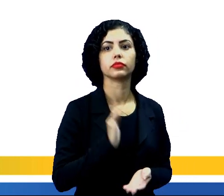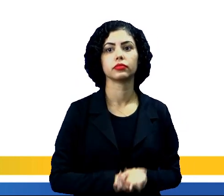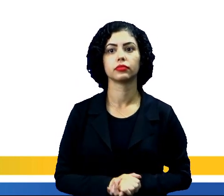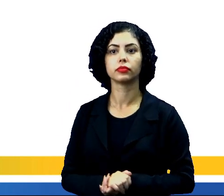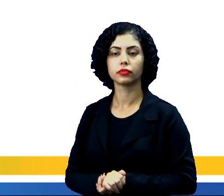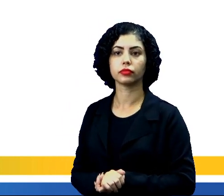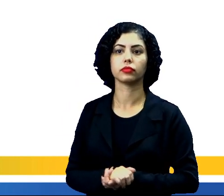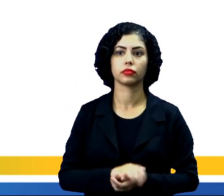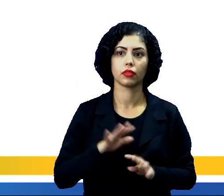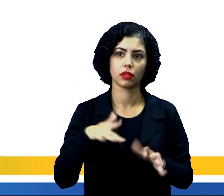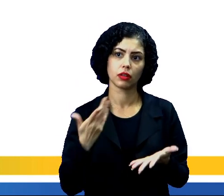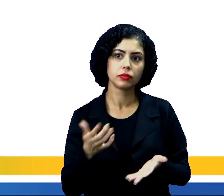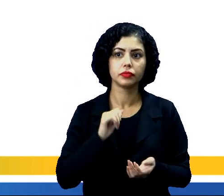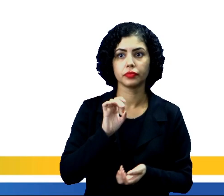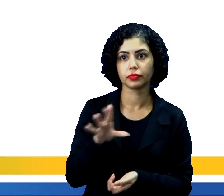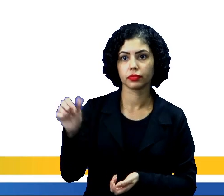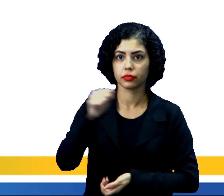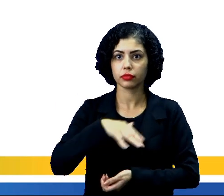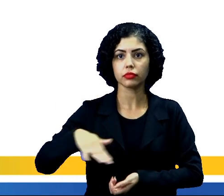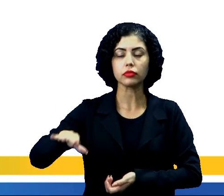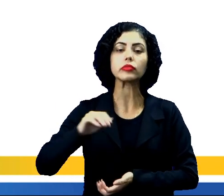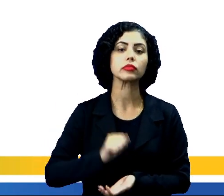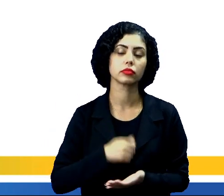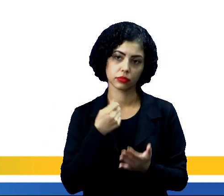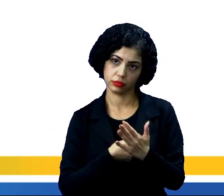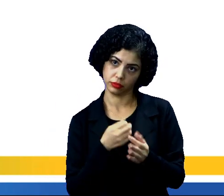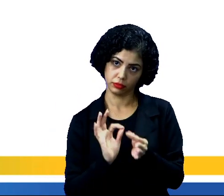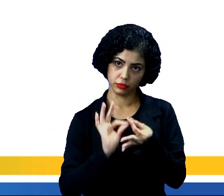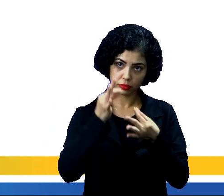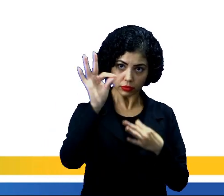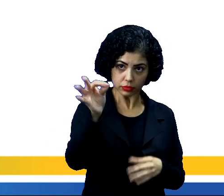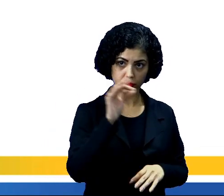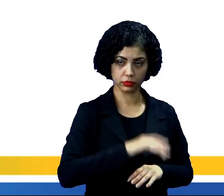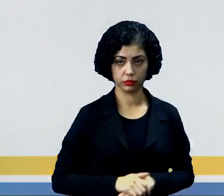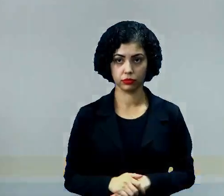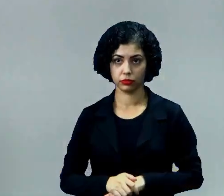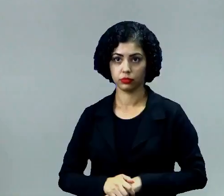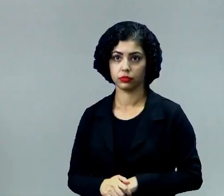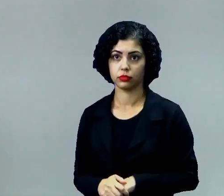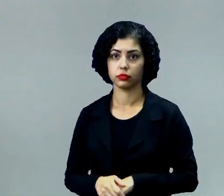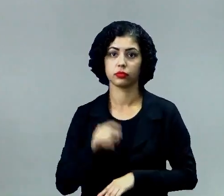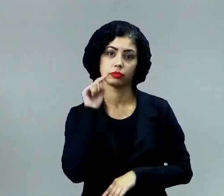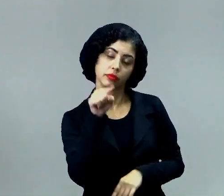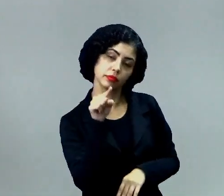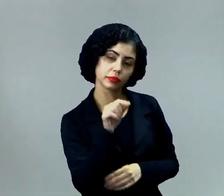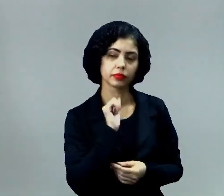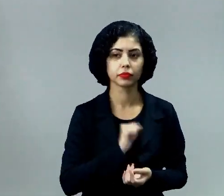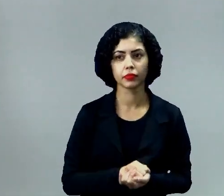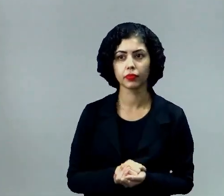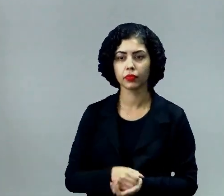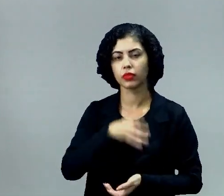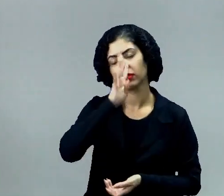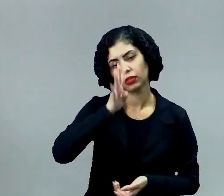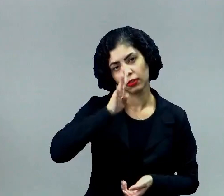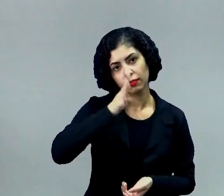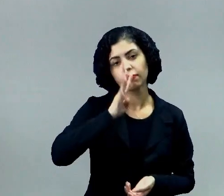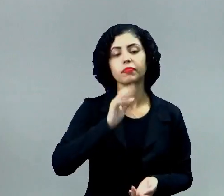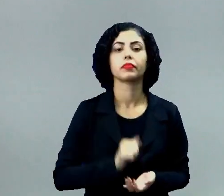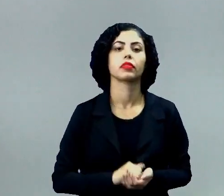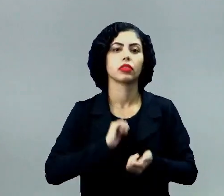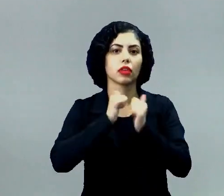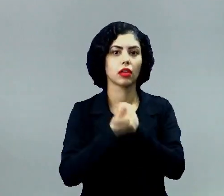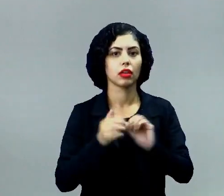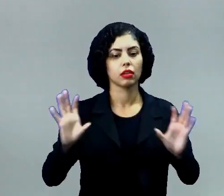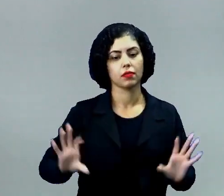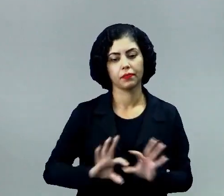rica. O motivo talvez seja o de exigir um campo de jogo bem extenso. Aqui a crítica ao esporte